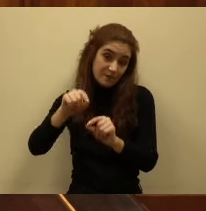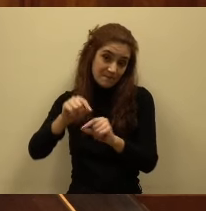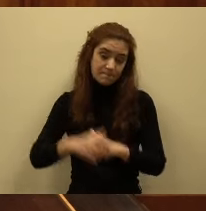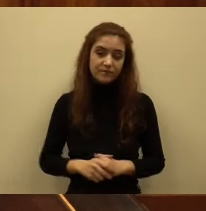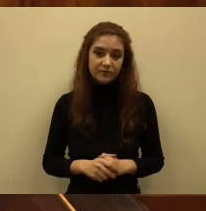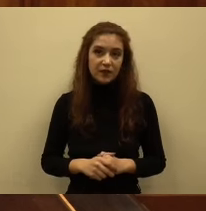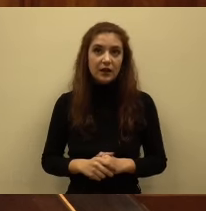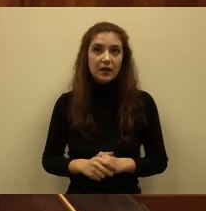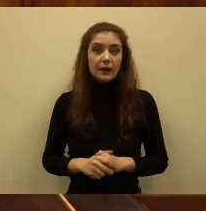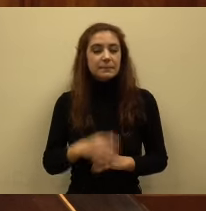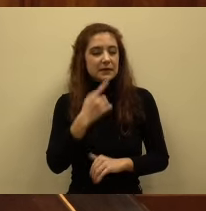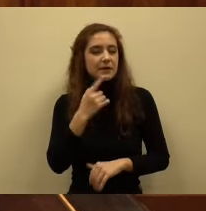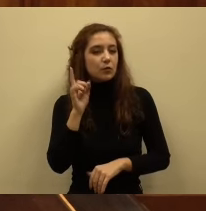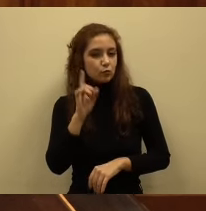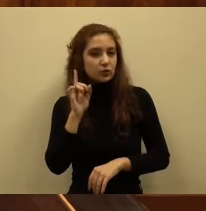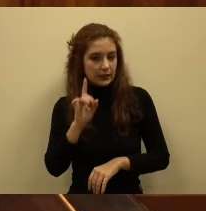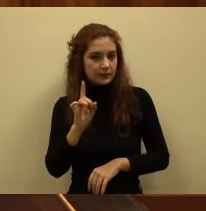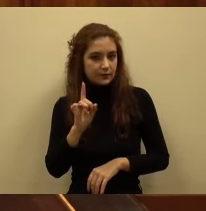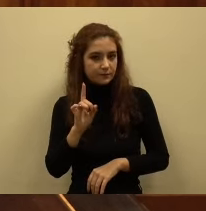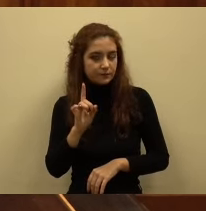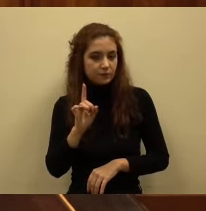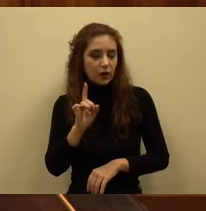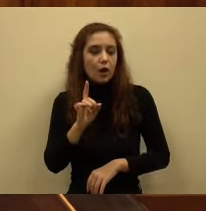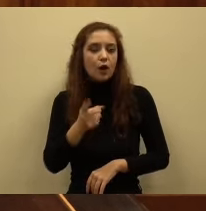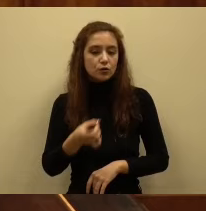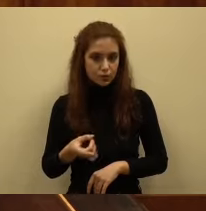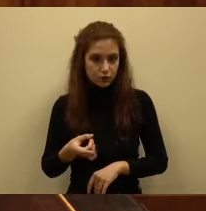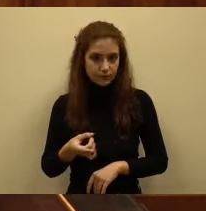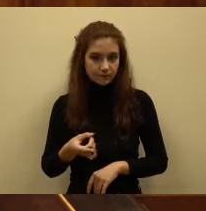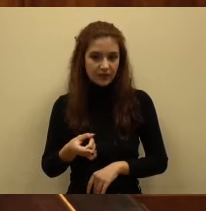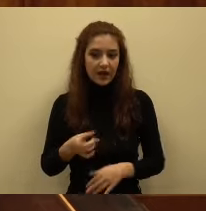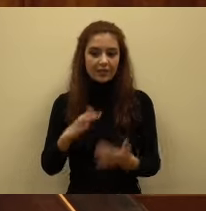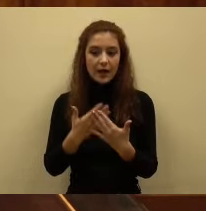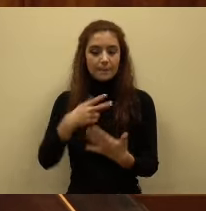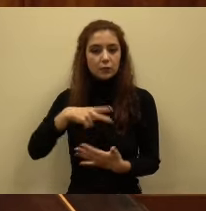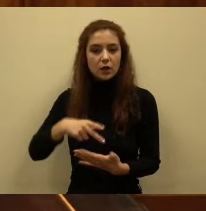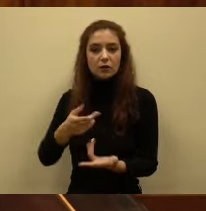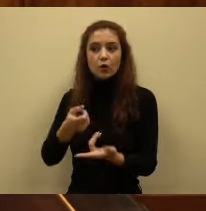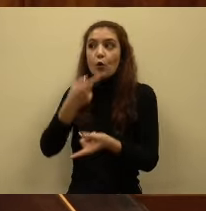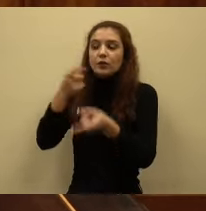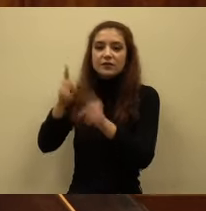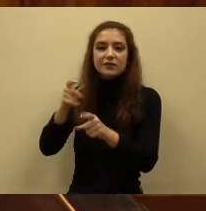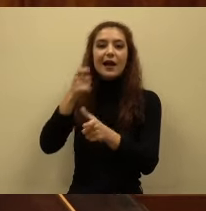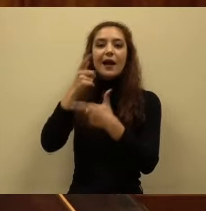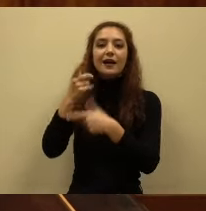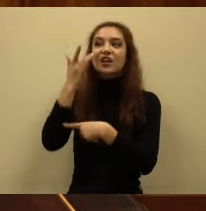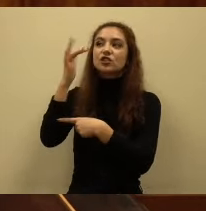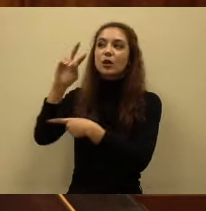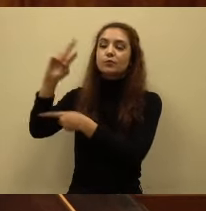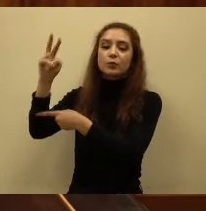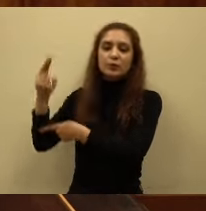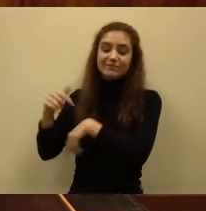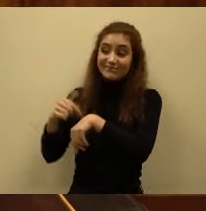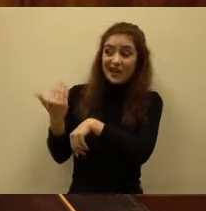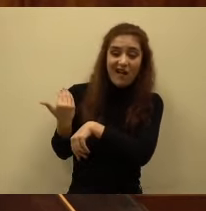perceba que nós queremos devolver a Portugal aqueles que partiram nos tempos mais